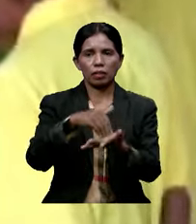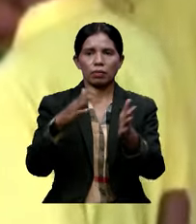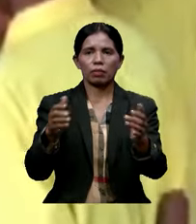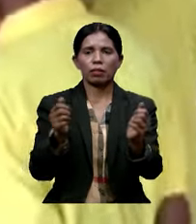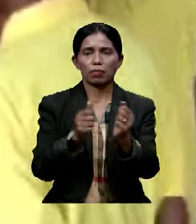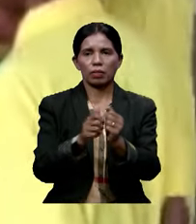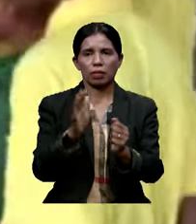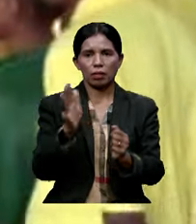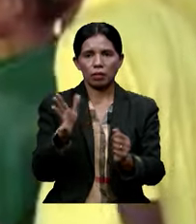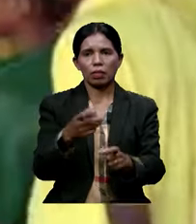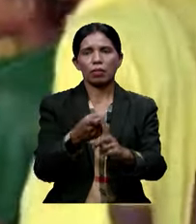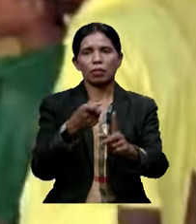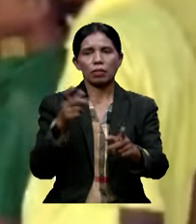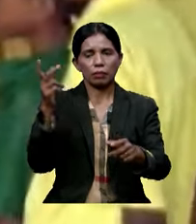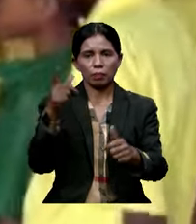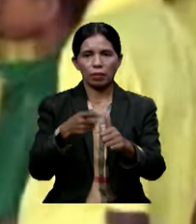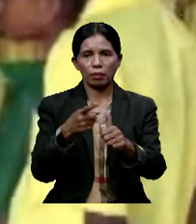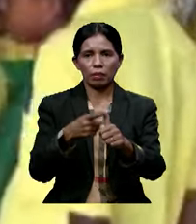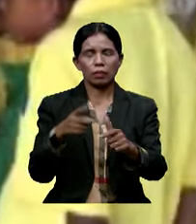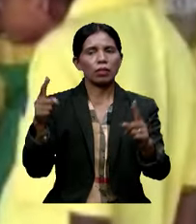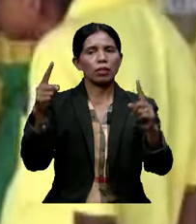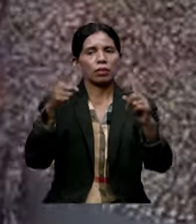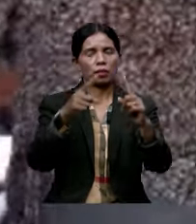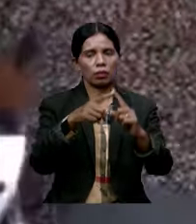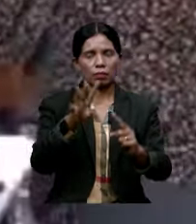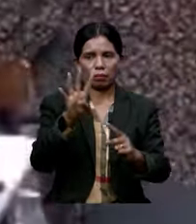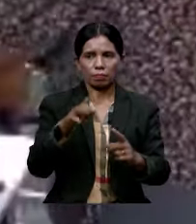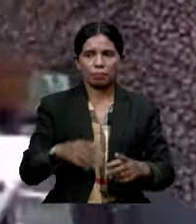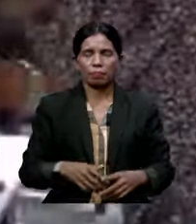Clima Nulo, composto o primeiro to 4 ano. Feliciano Venâncio Belo, Gemen.